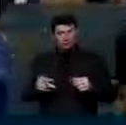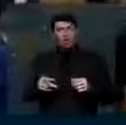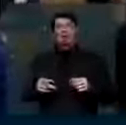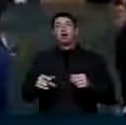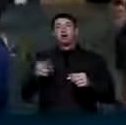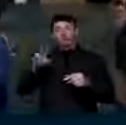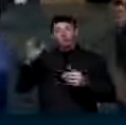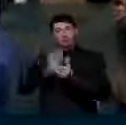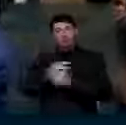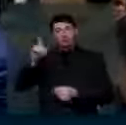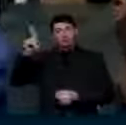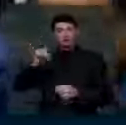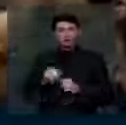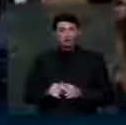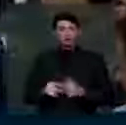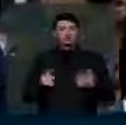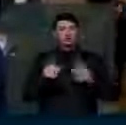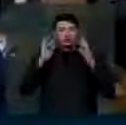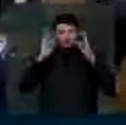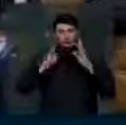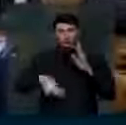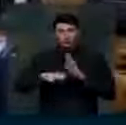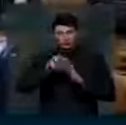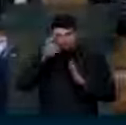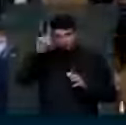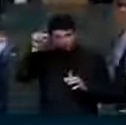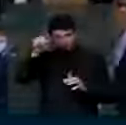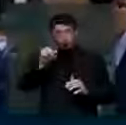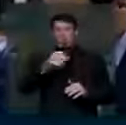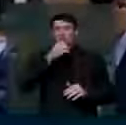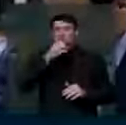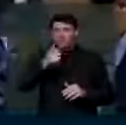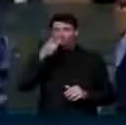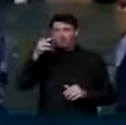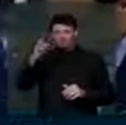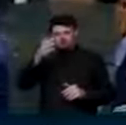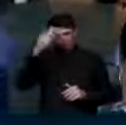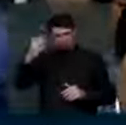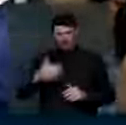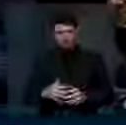todos convidados, todos os depoimentos, realmente, Vossa Excelência muito bem colocou. Muito obrigado. Obrigado, deputado.